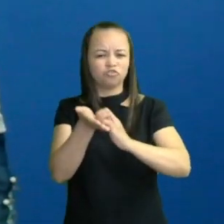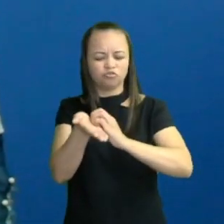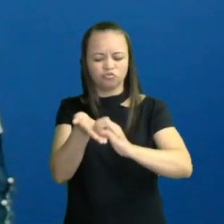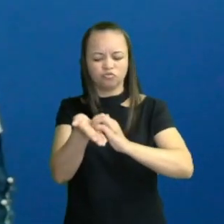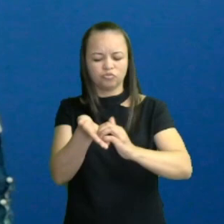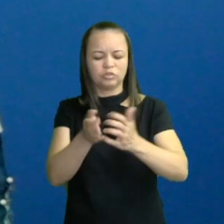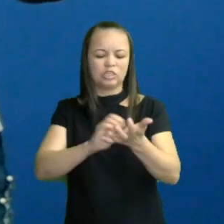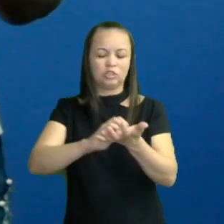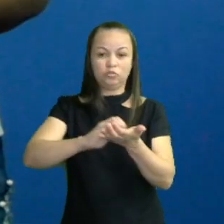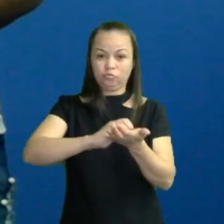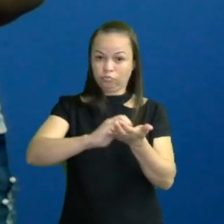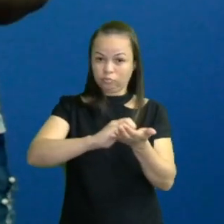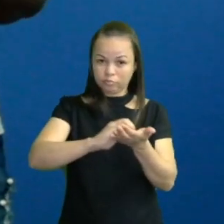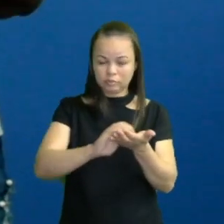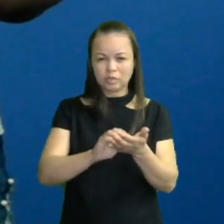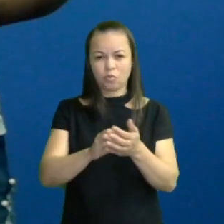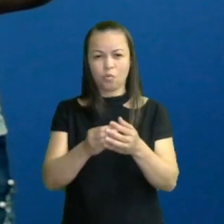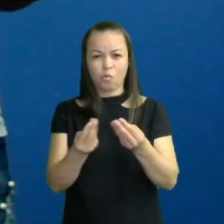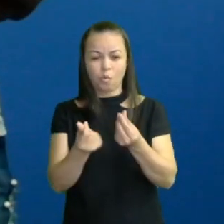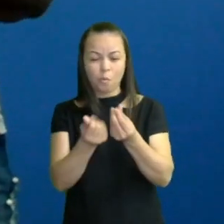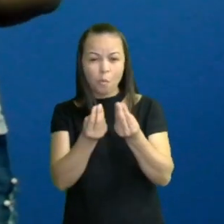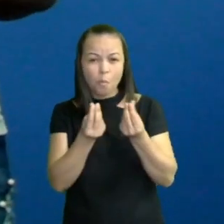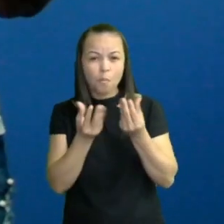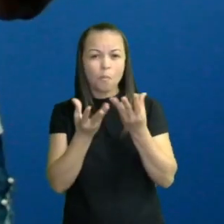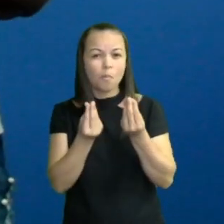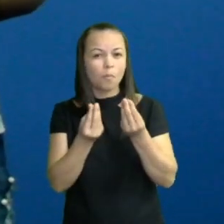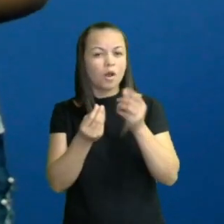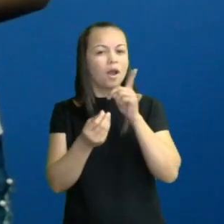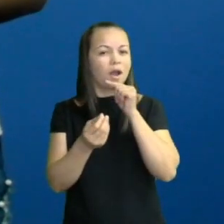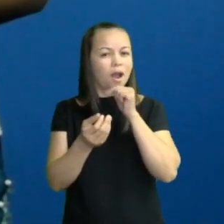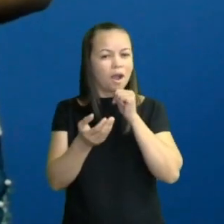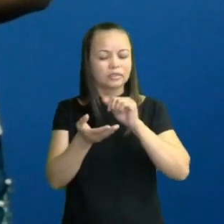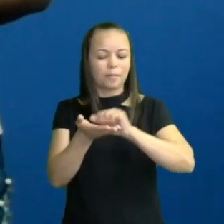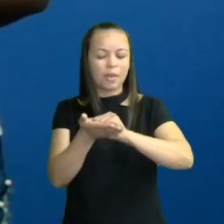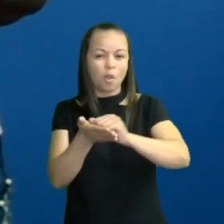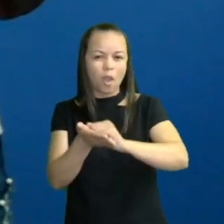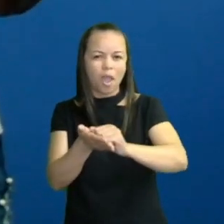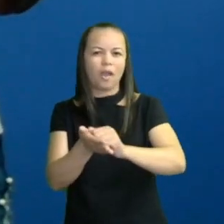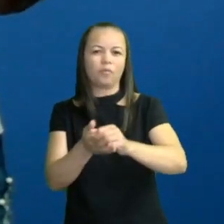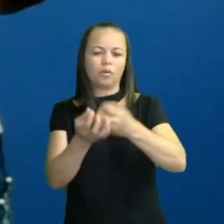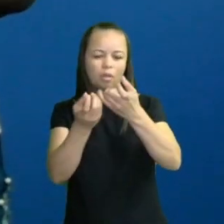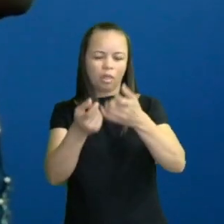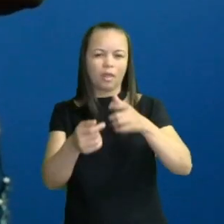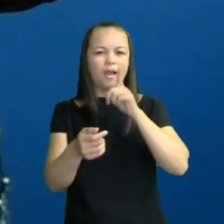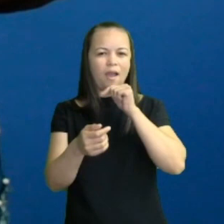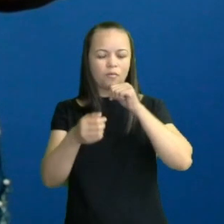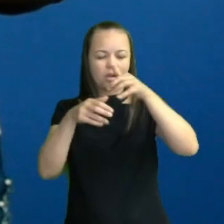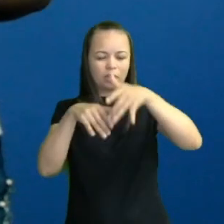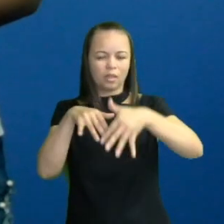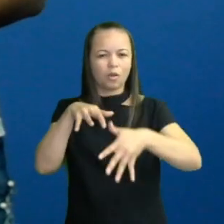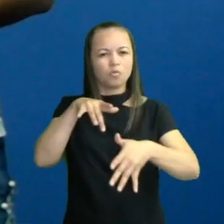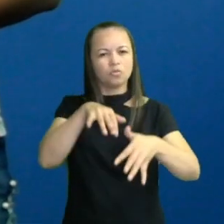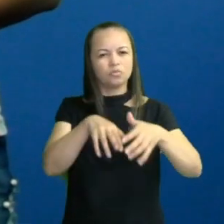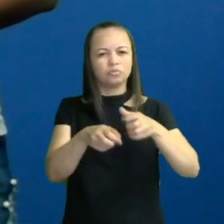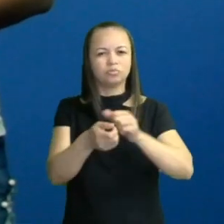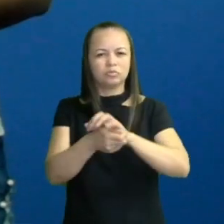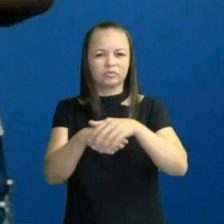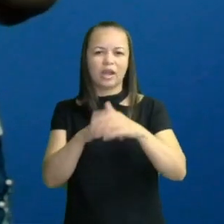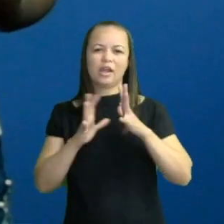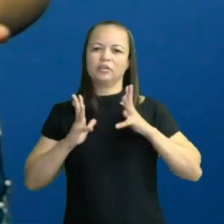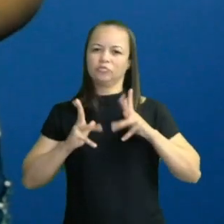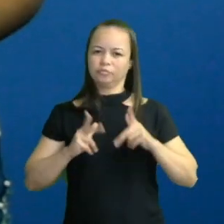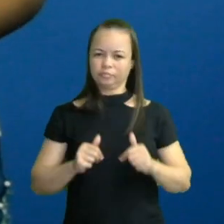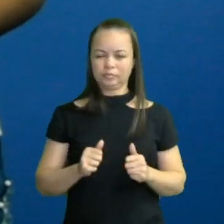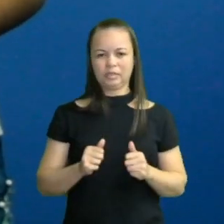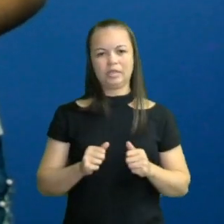dos seus braços, com muito sabão e água corrente, tá? Isso vai ajudar na higienização